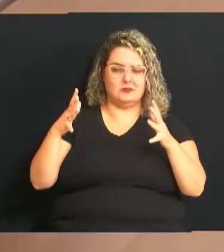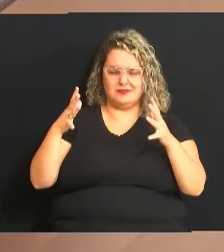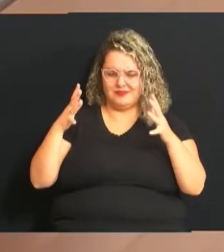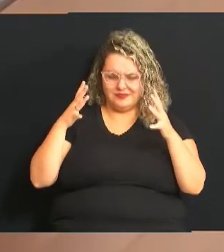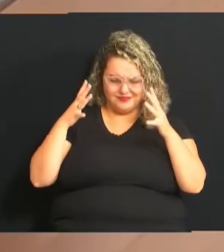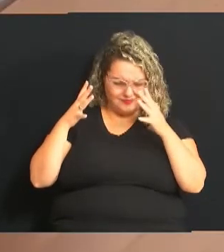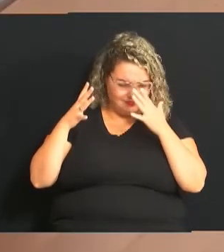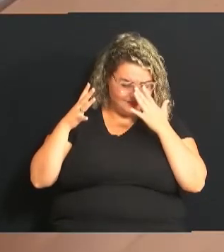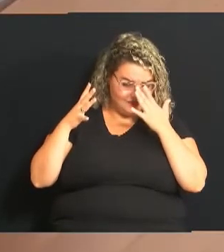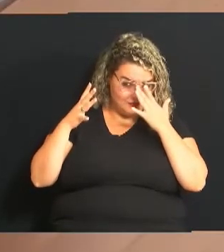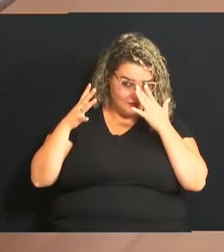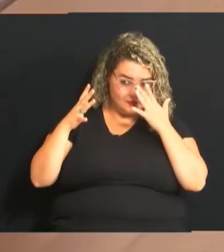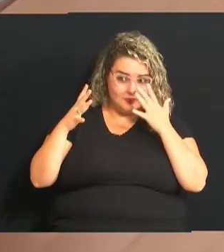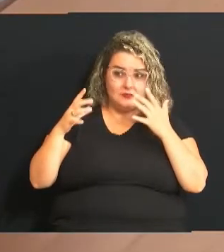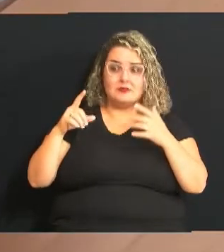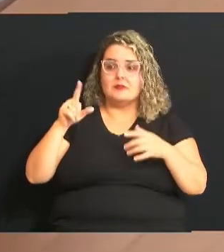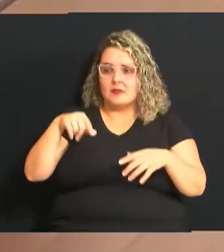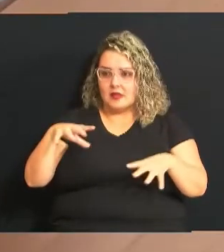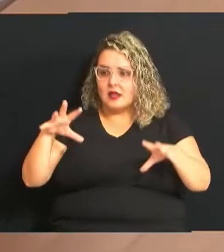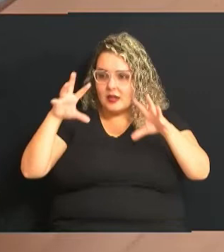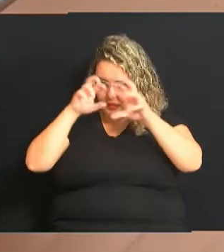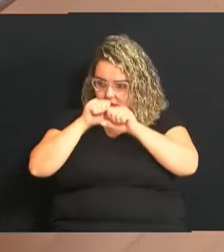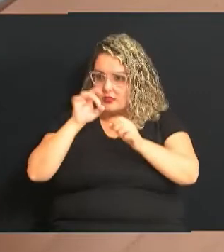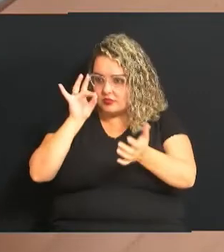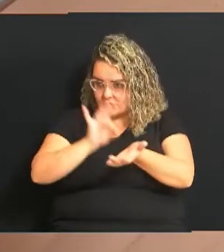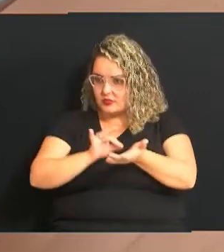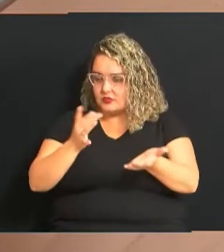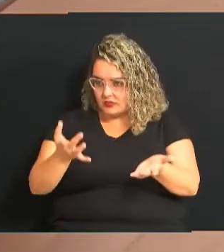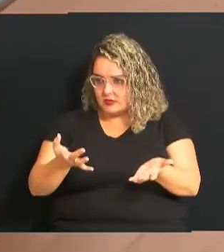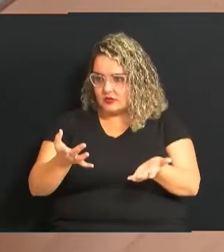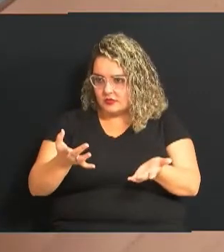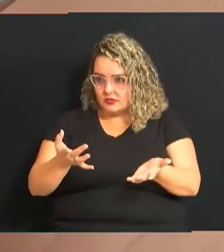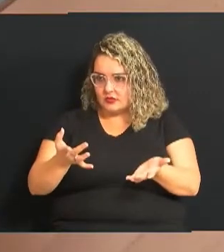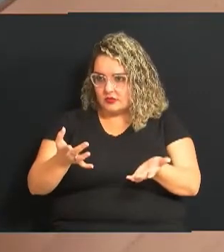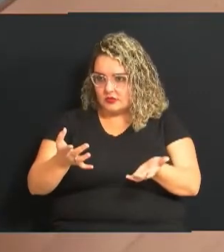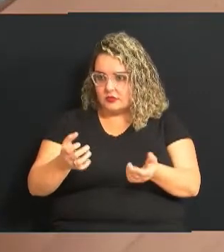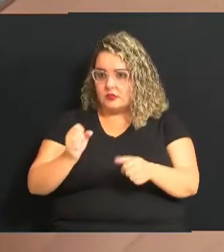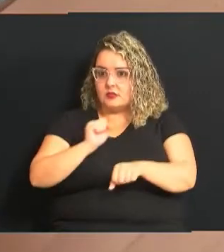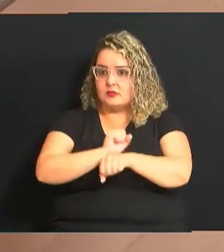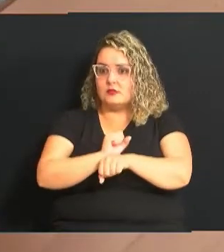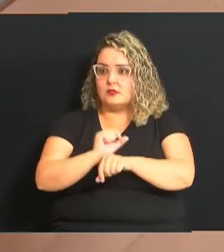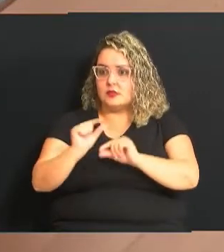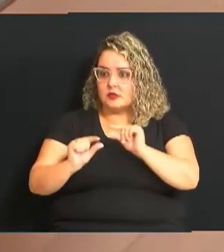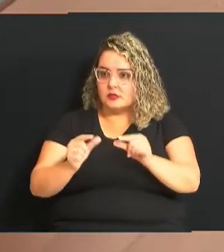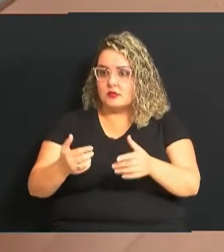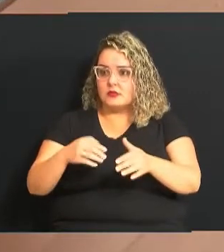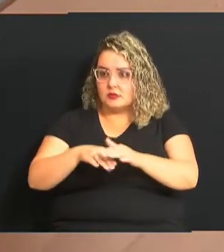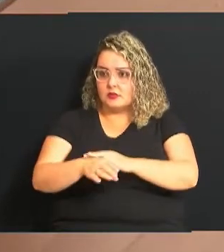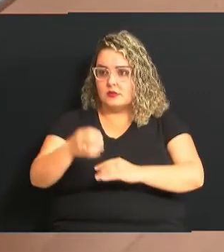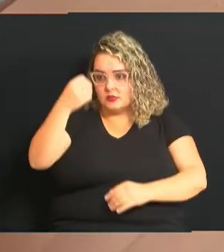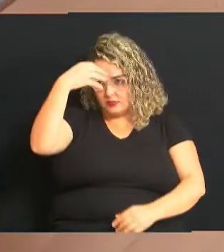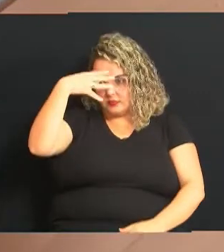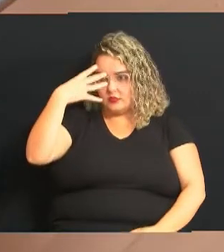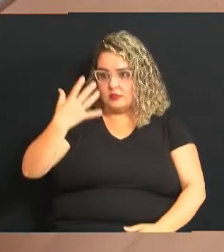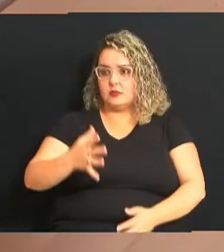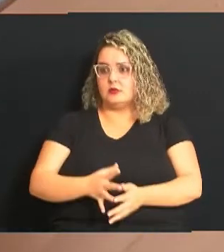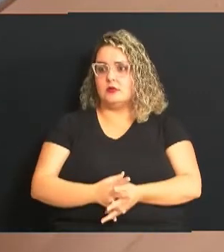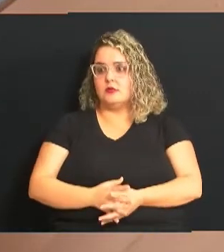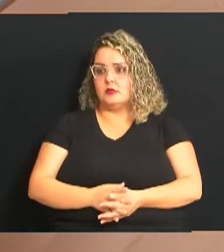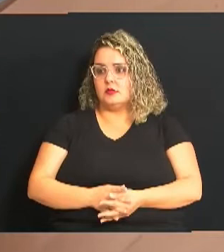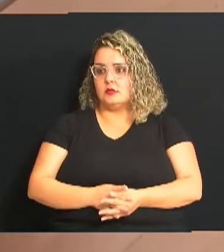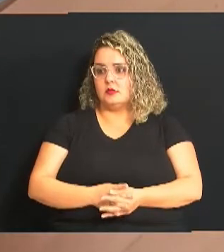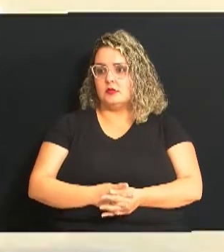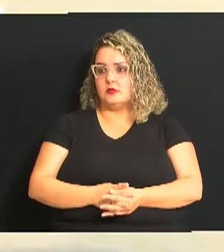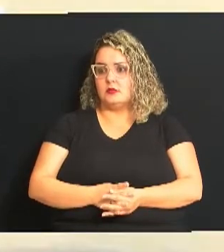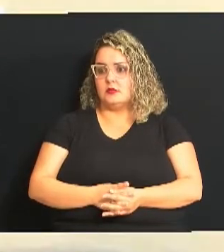que apagou, aí que você ficou escuro mesmo. Né? Então, você tem que esperar um tempinho para se acostumar com aquela luminosidade. E